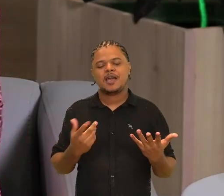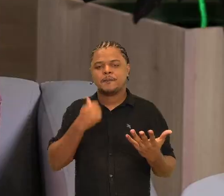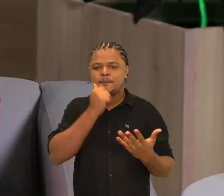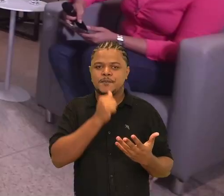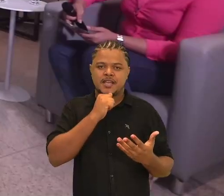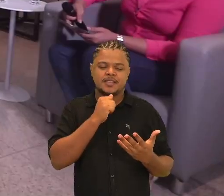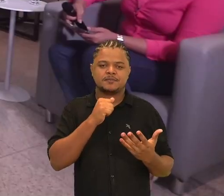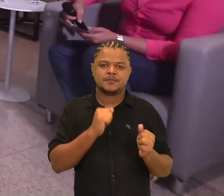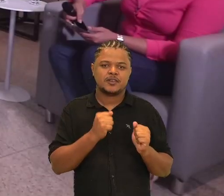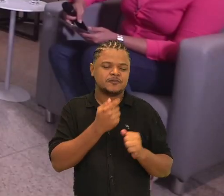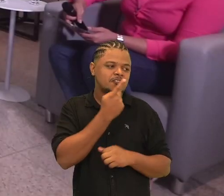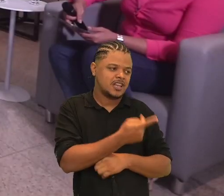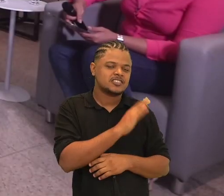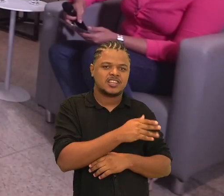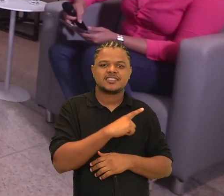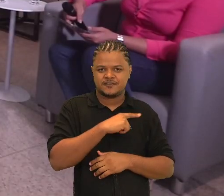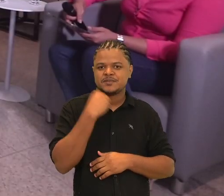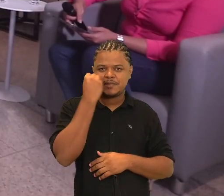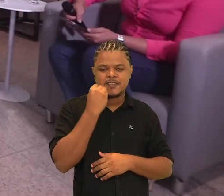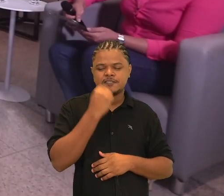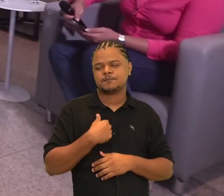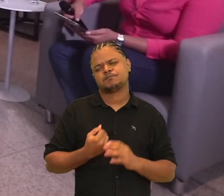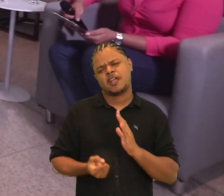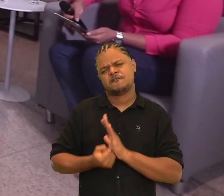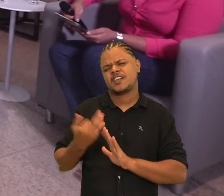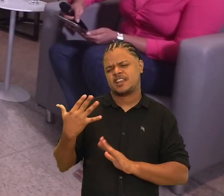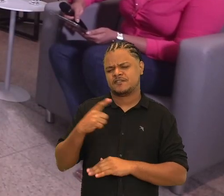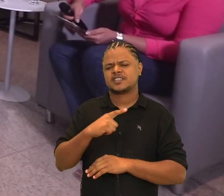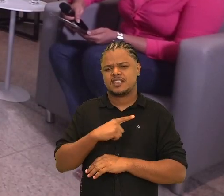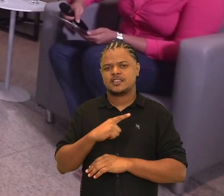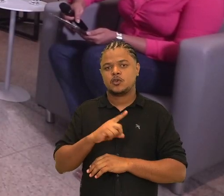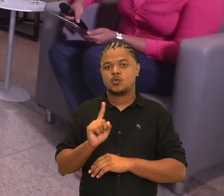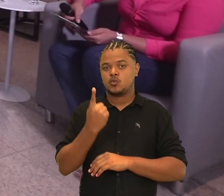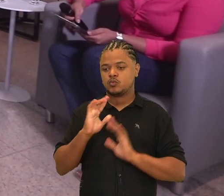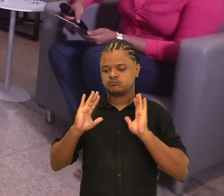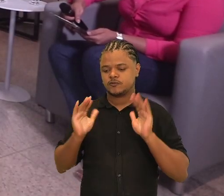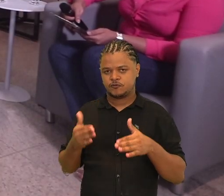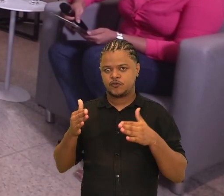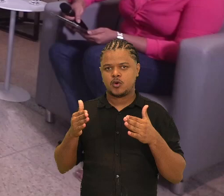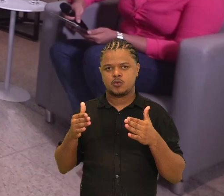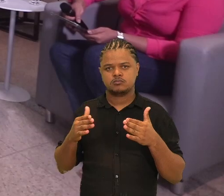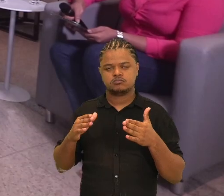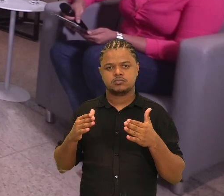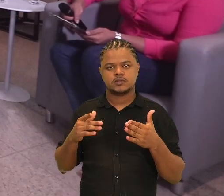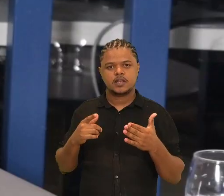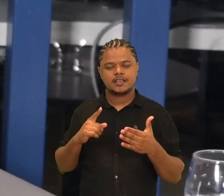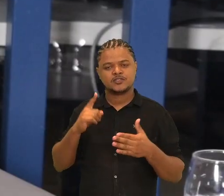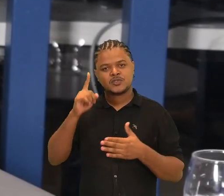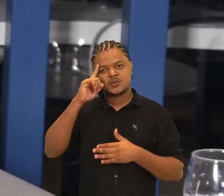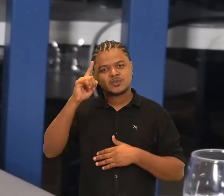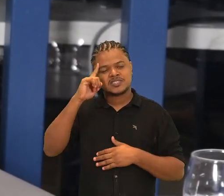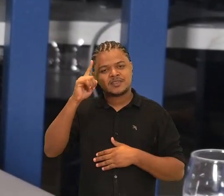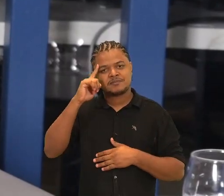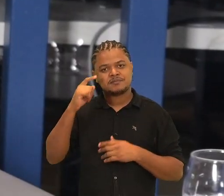essa experiência. Sim, eu vivi várias vezes isso. Dos hiperfocos do meu filho é semáforo, né? Então, todo dia a